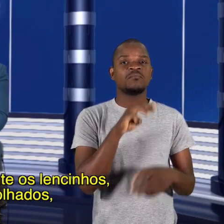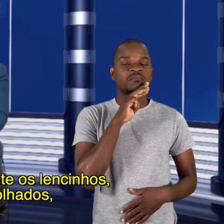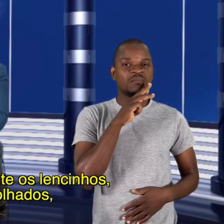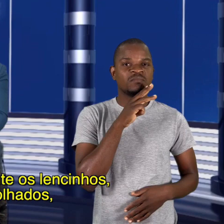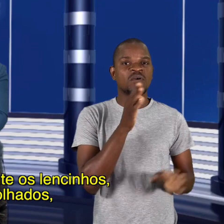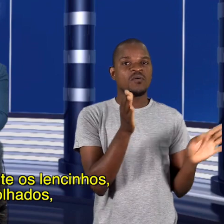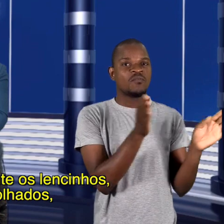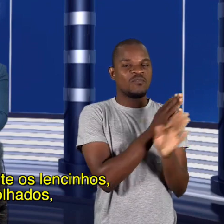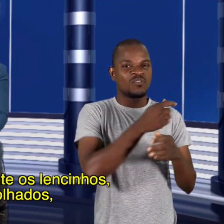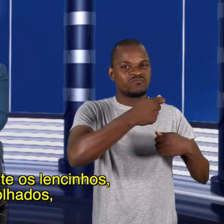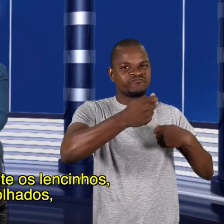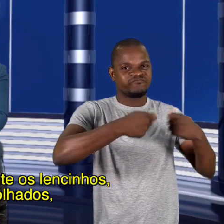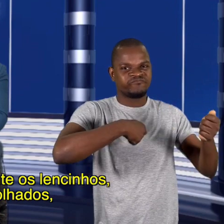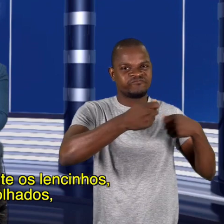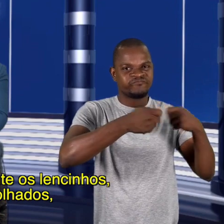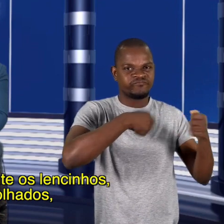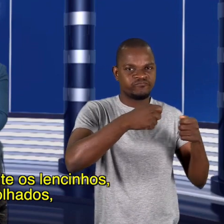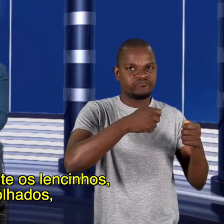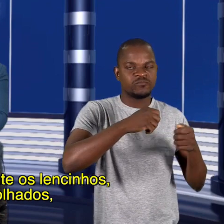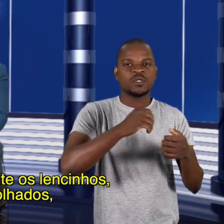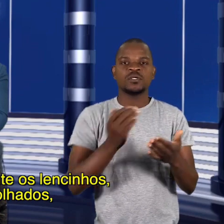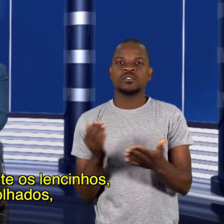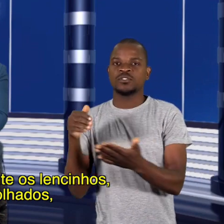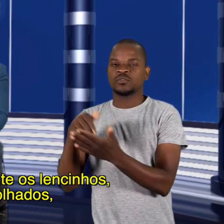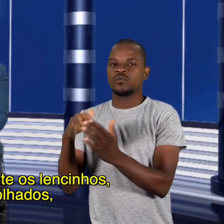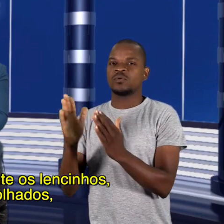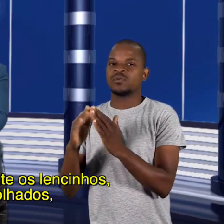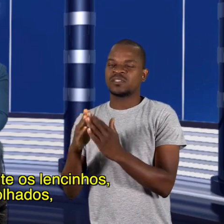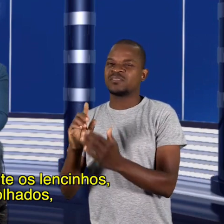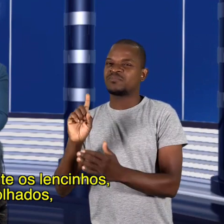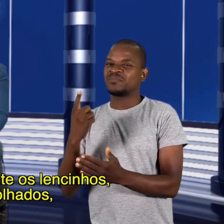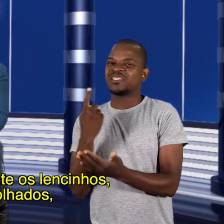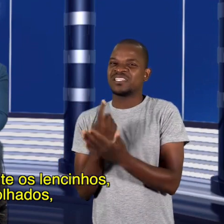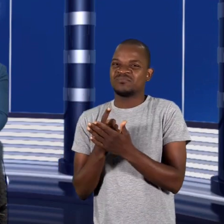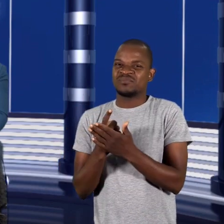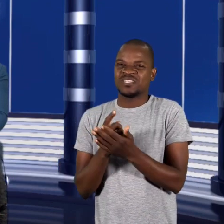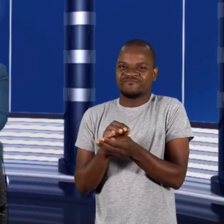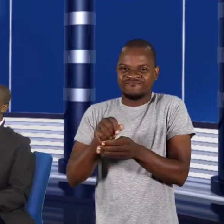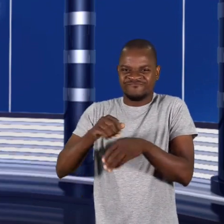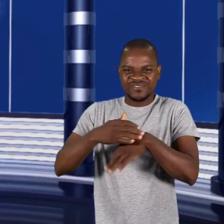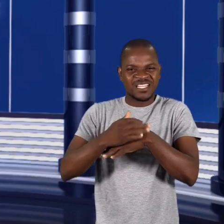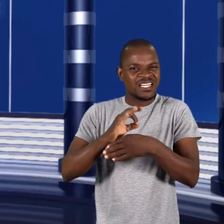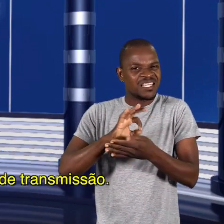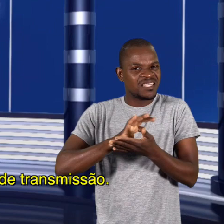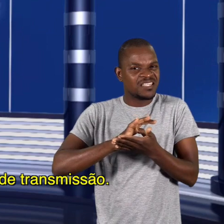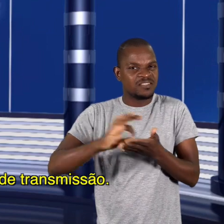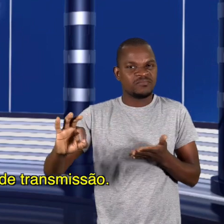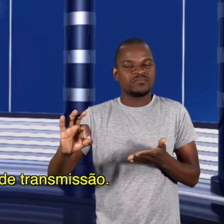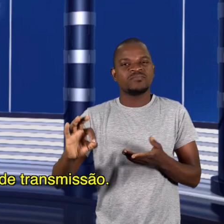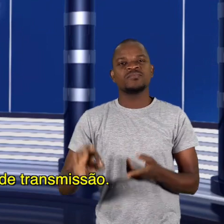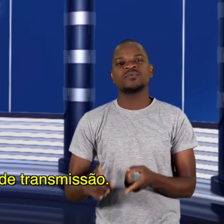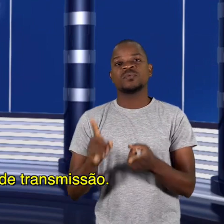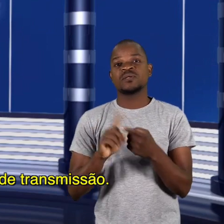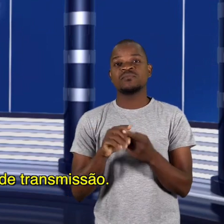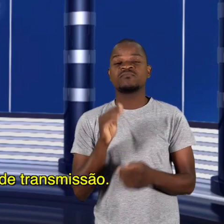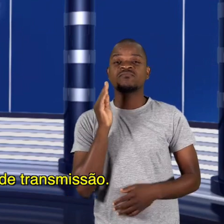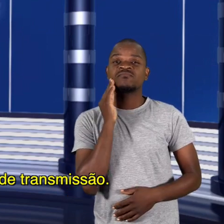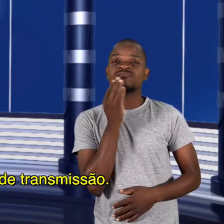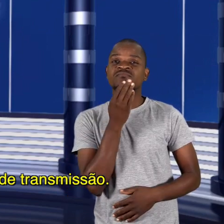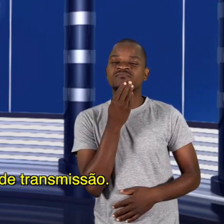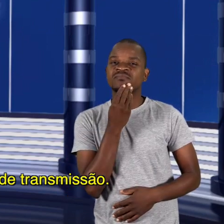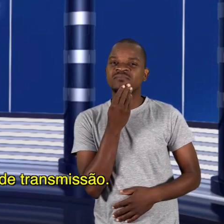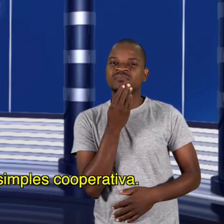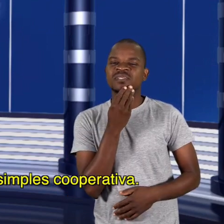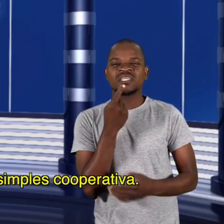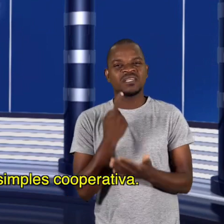que trocar pelo menos de dois em dois lencinhos. Não deixar que estejam de fato muito enxacados porque acaba sendo também um veículo